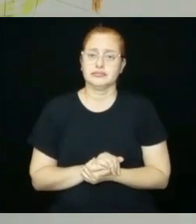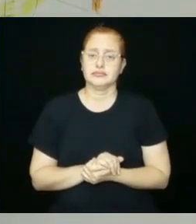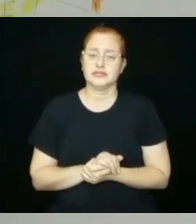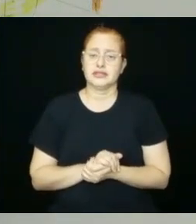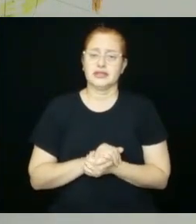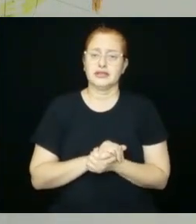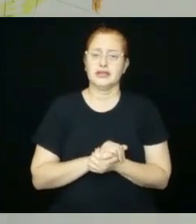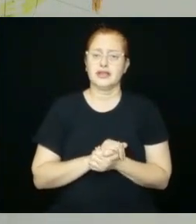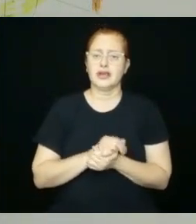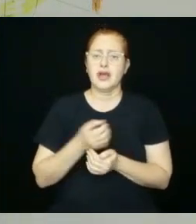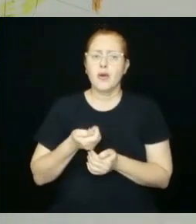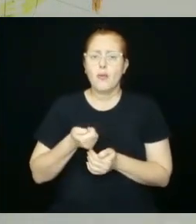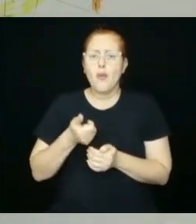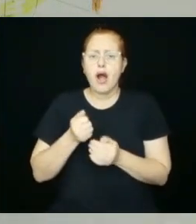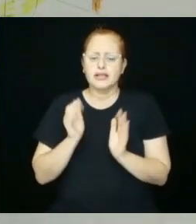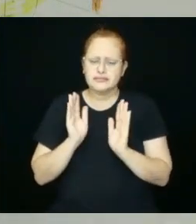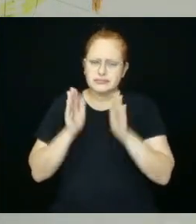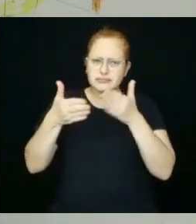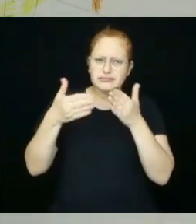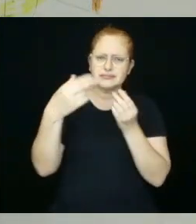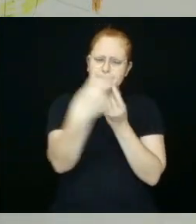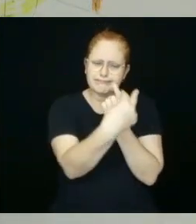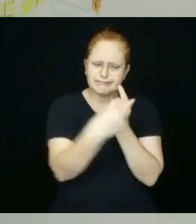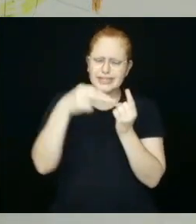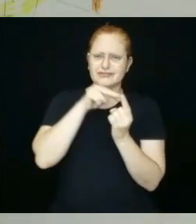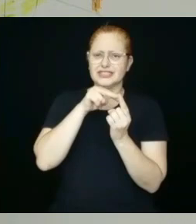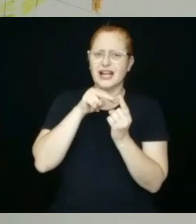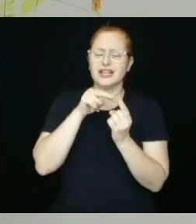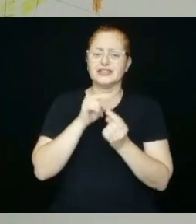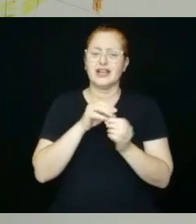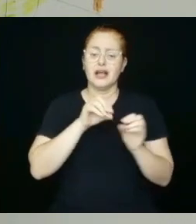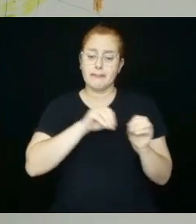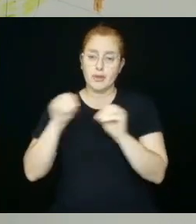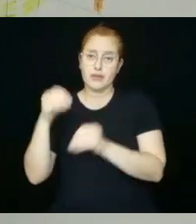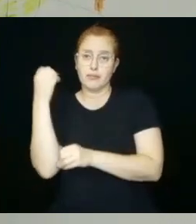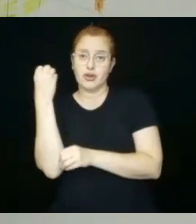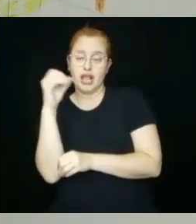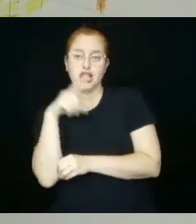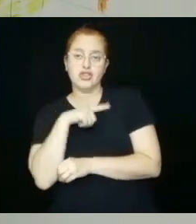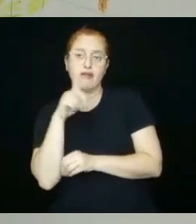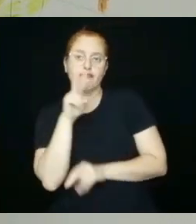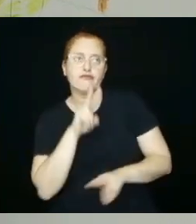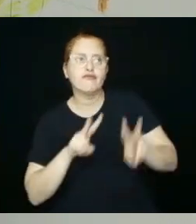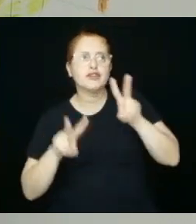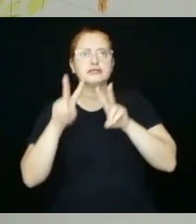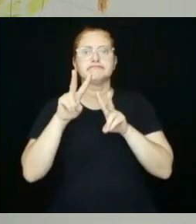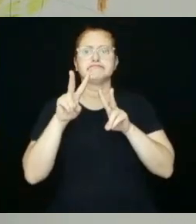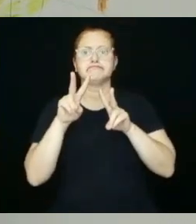quase perspectivado, assim, questão de... E vindo para cá, tendo uma visão